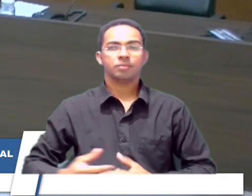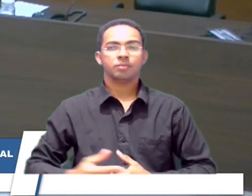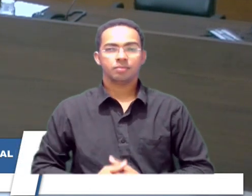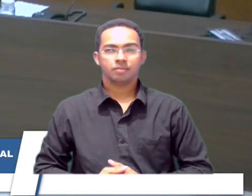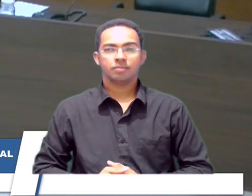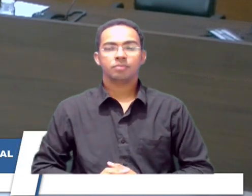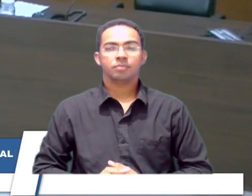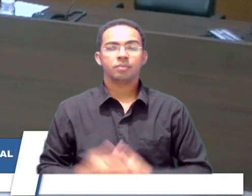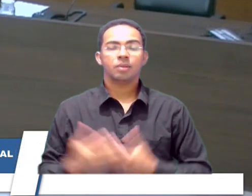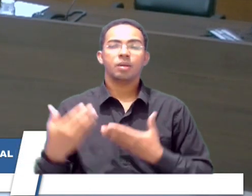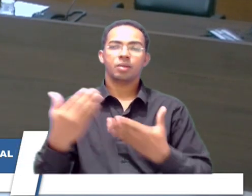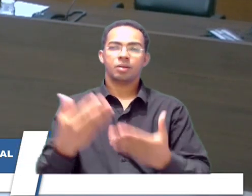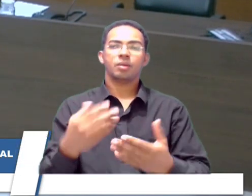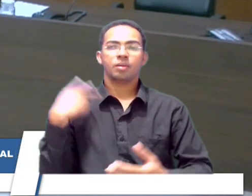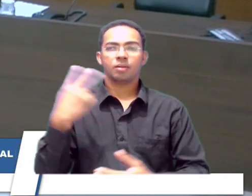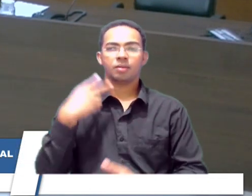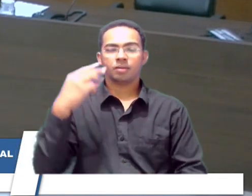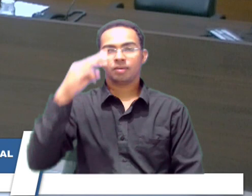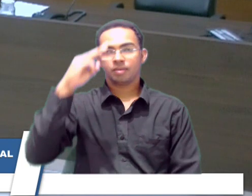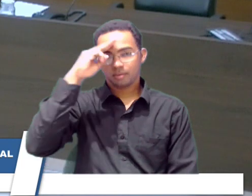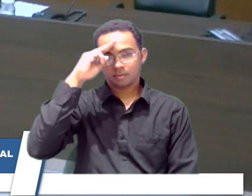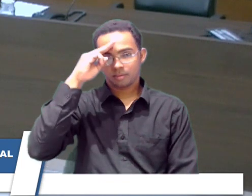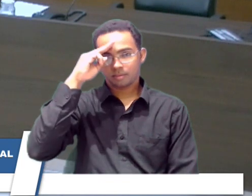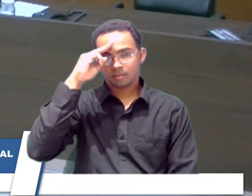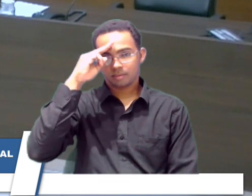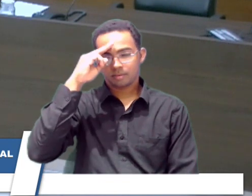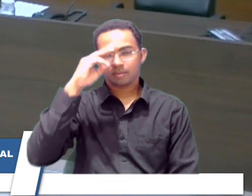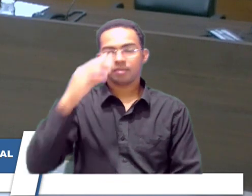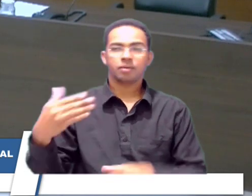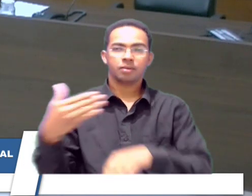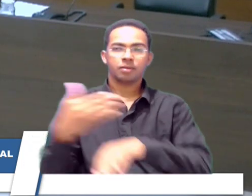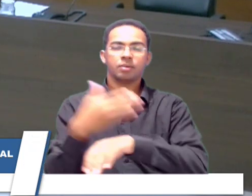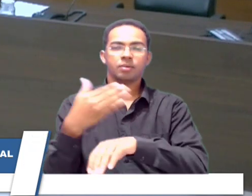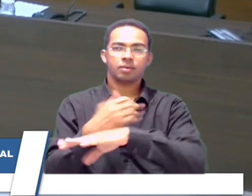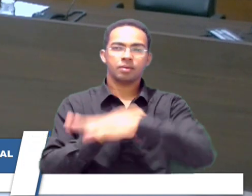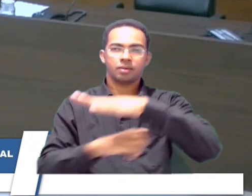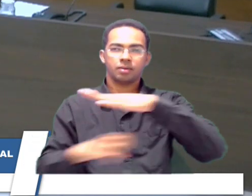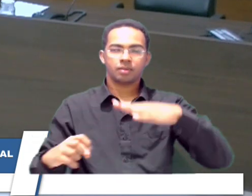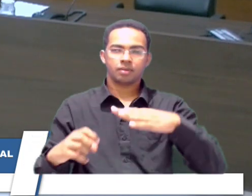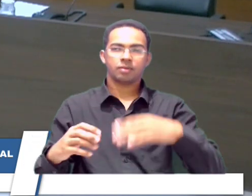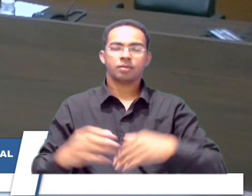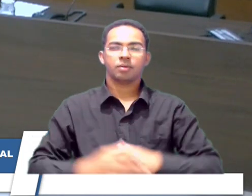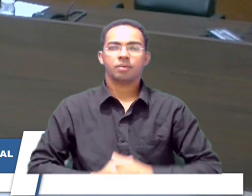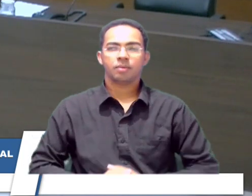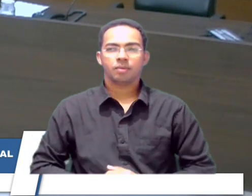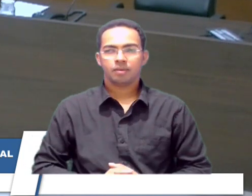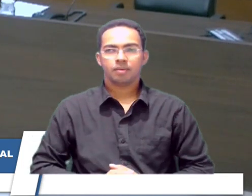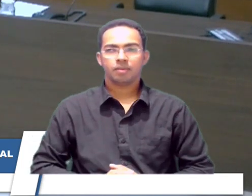Quero chamar o vereador Marcelo Tide para compor nossa mesa.